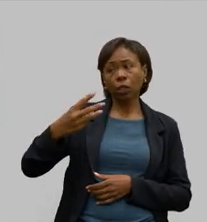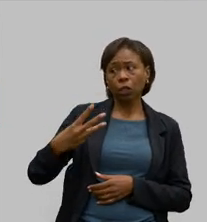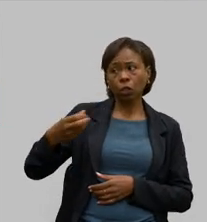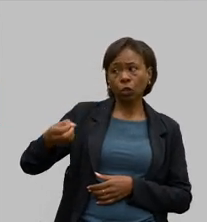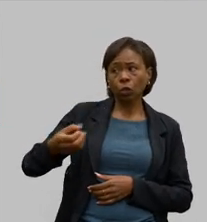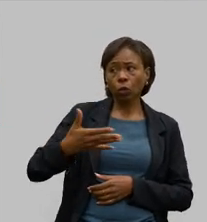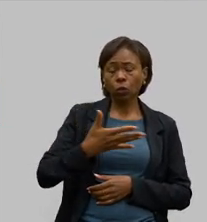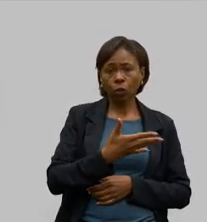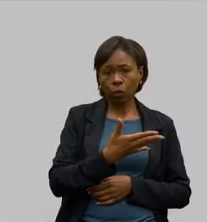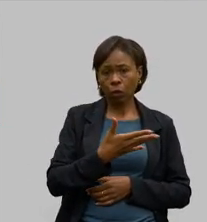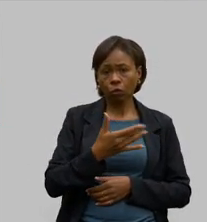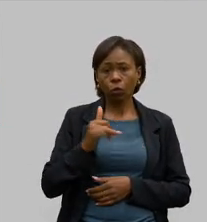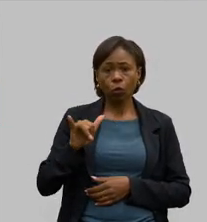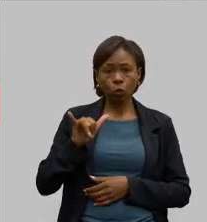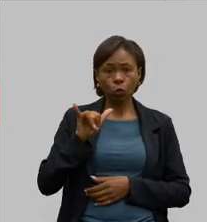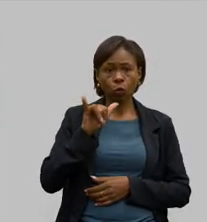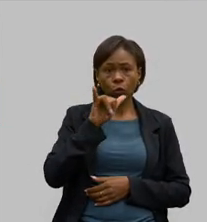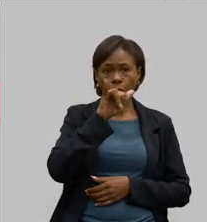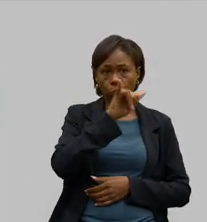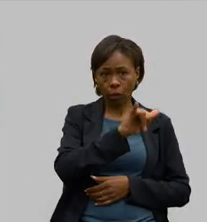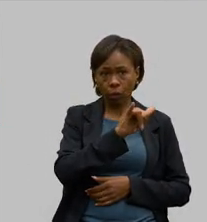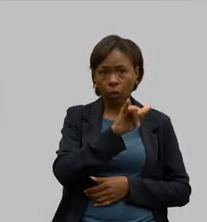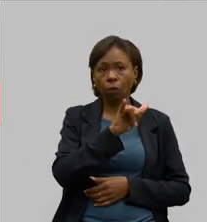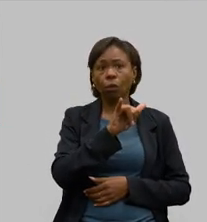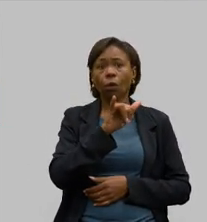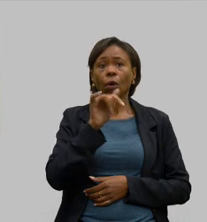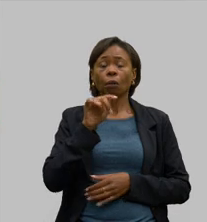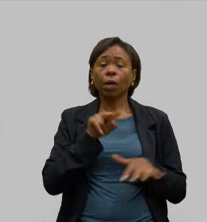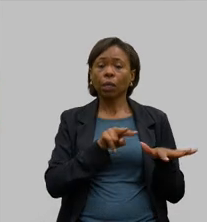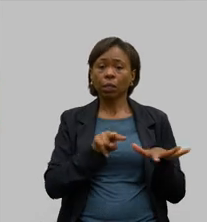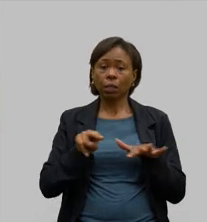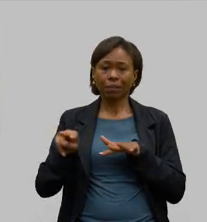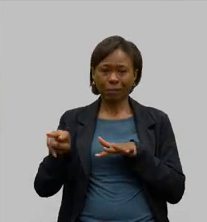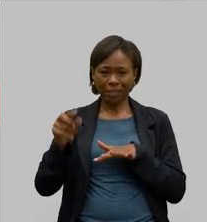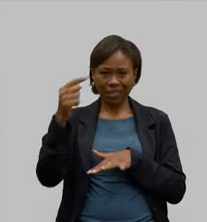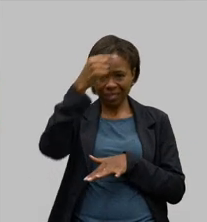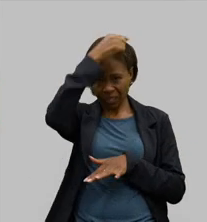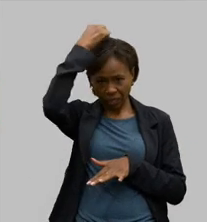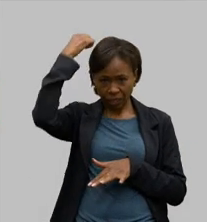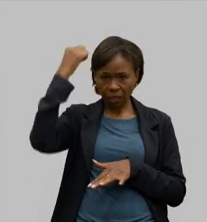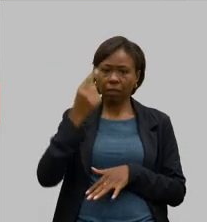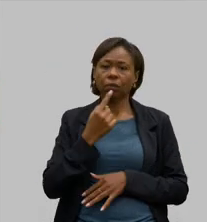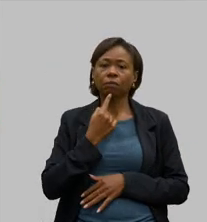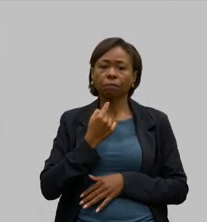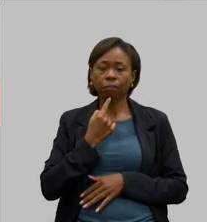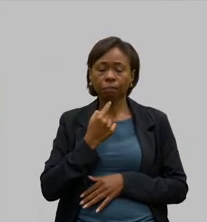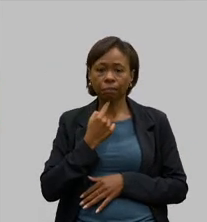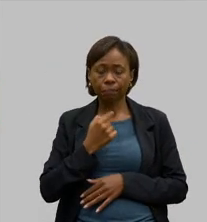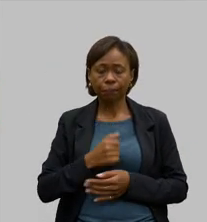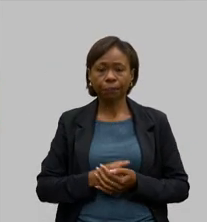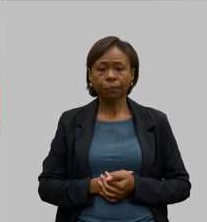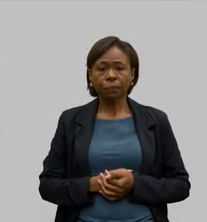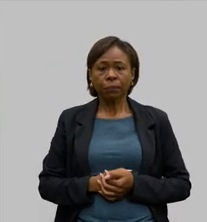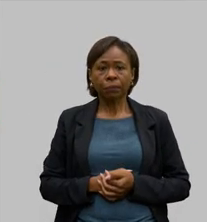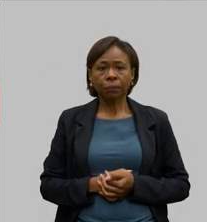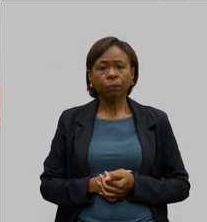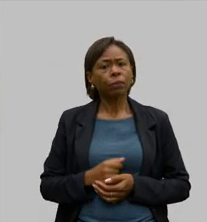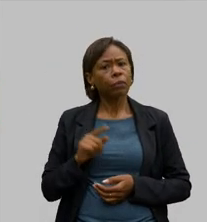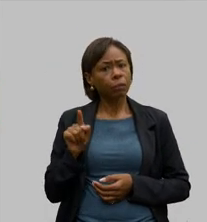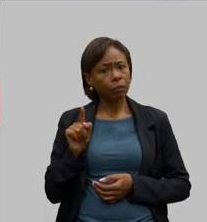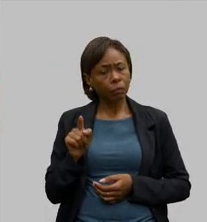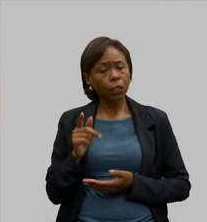paraa semana santa o Minas santa e que foi esse bum isso trouxe eh um